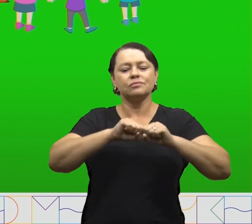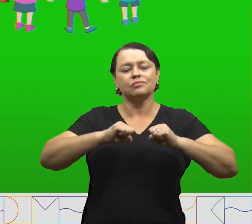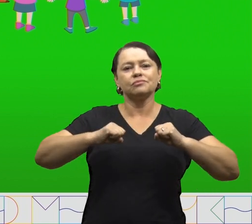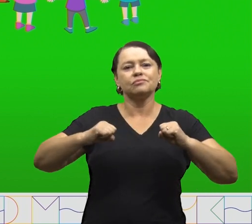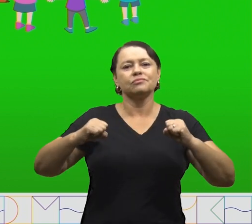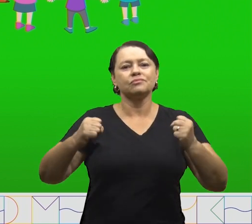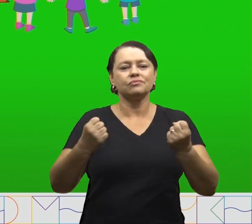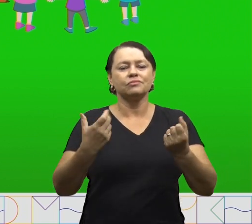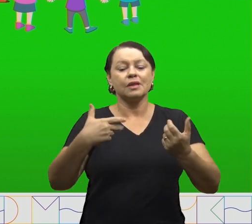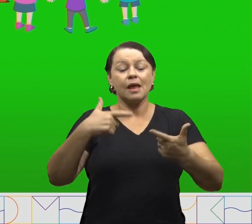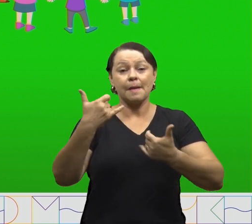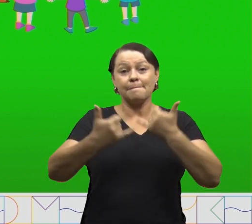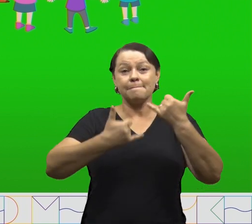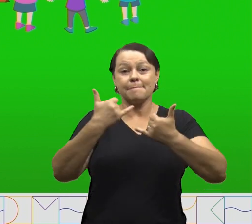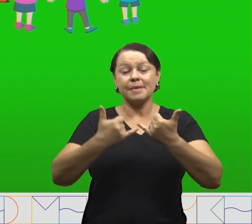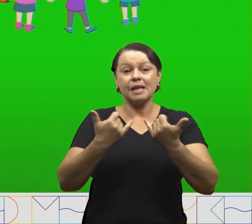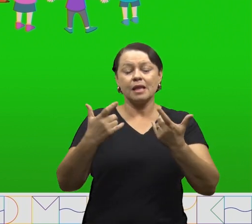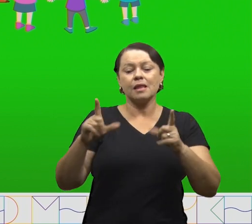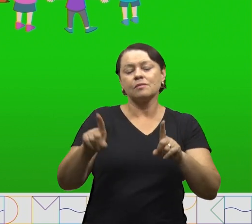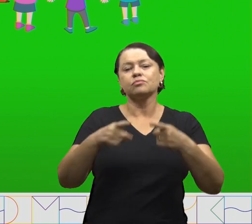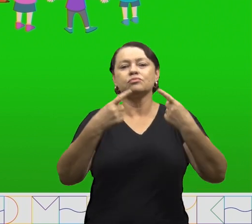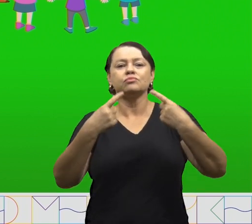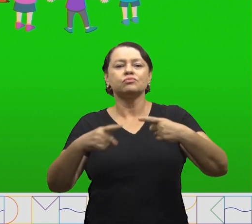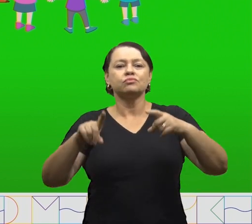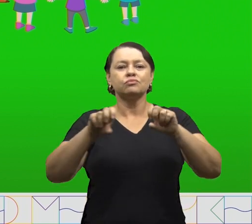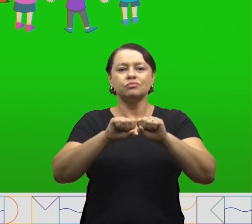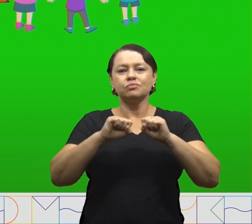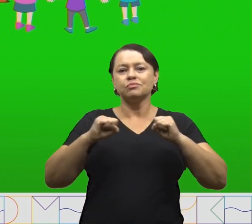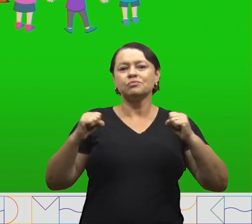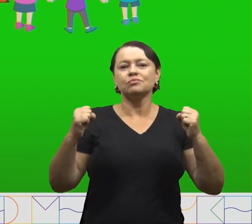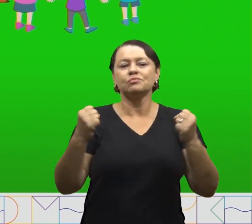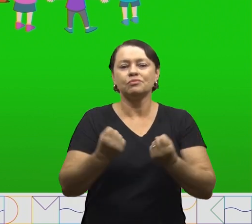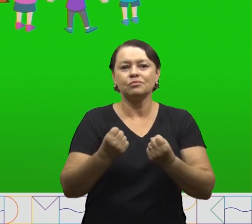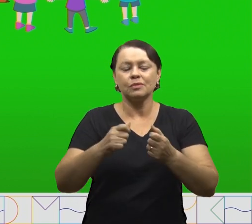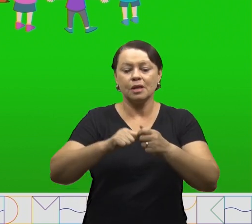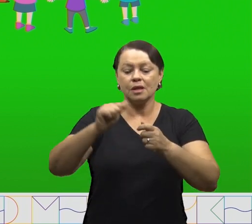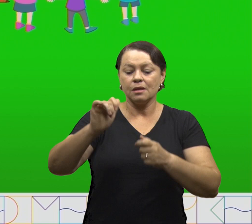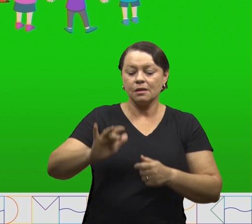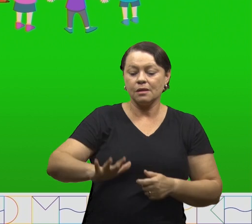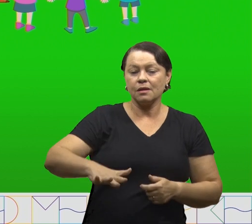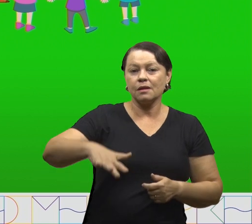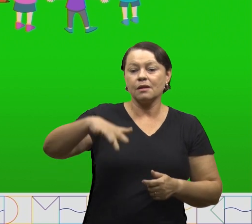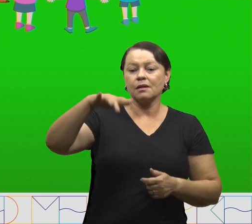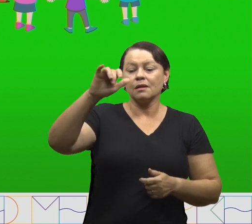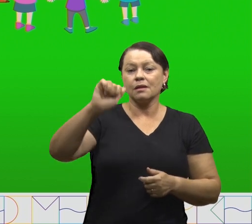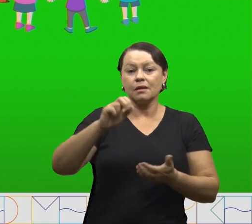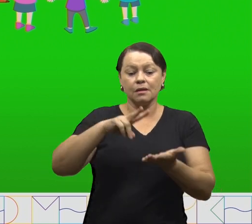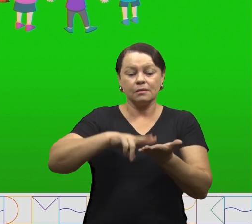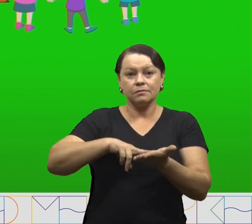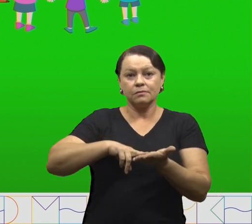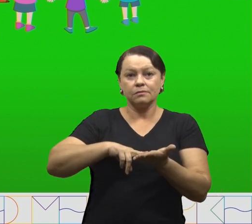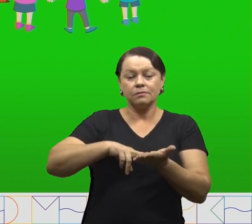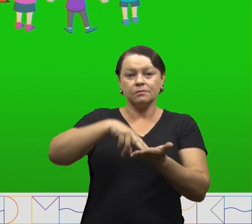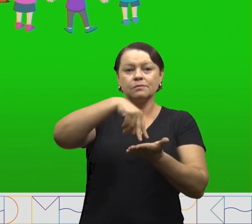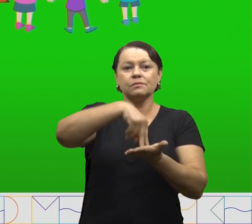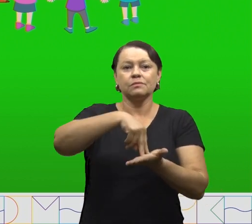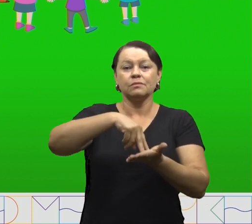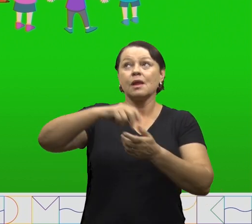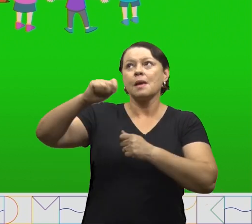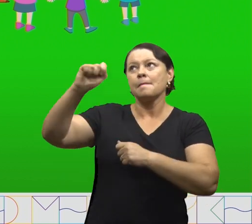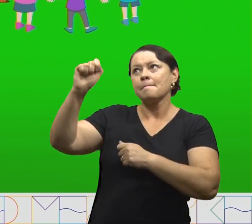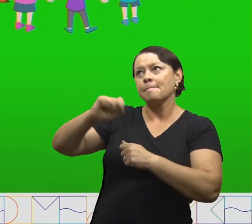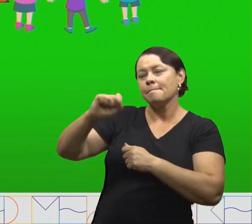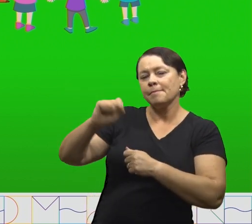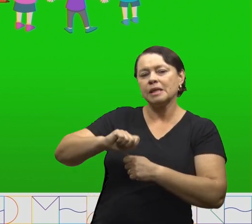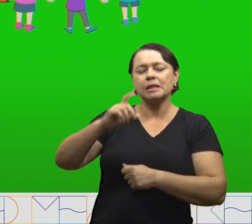vem rodar, na ciranda, cirandinha. Ioiô e vivo ou morto,